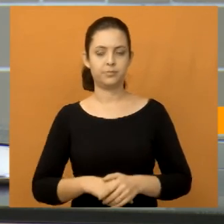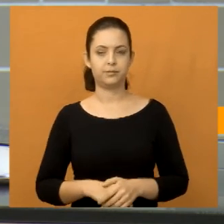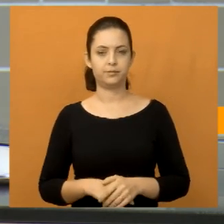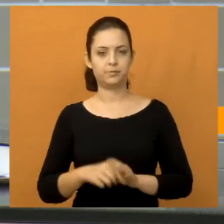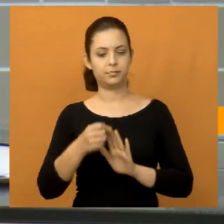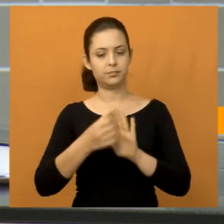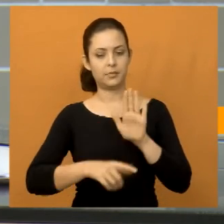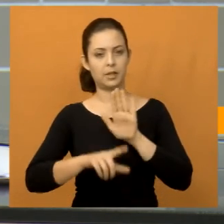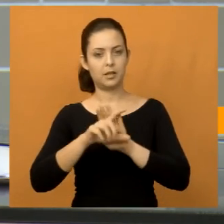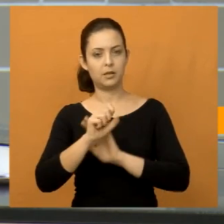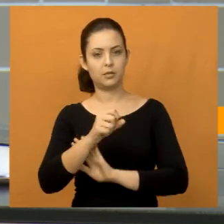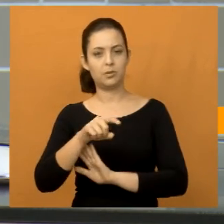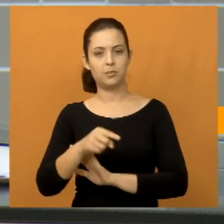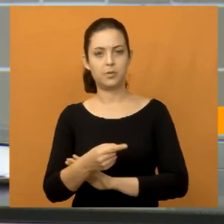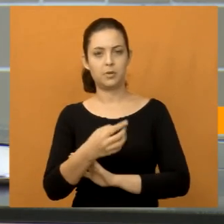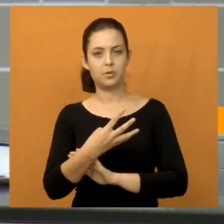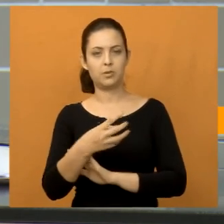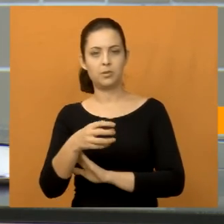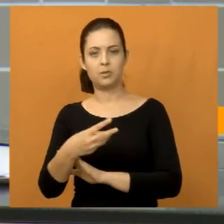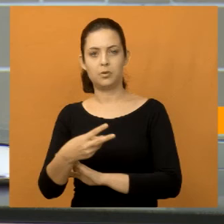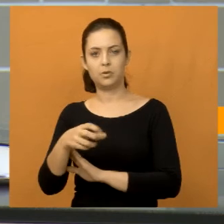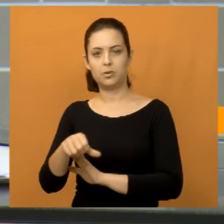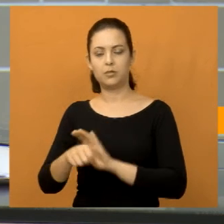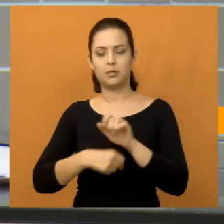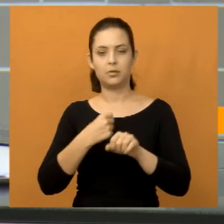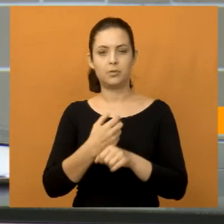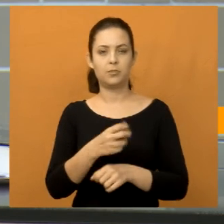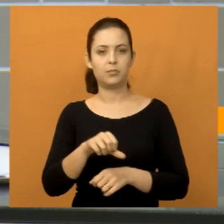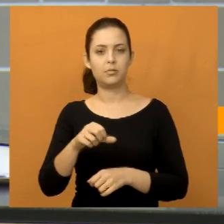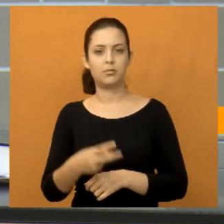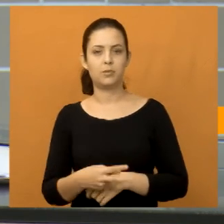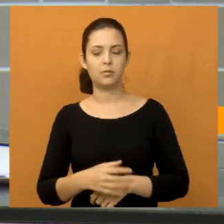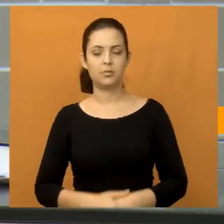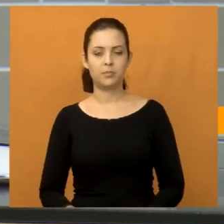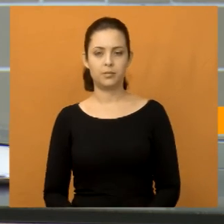ambos da Lei nº 8.429, de 92.